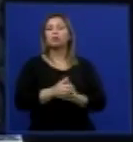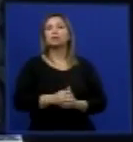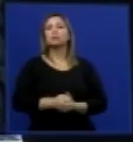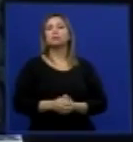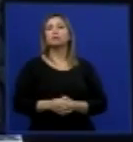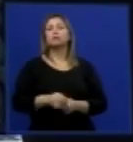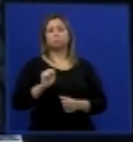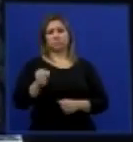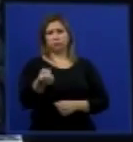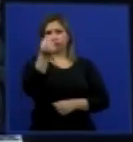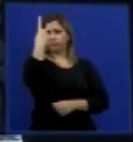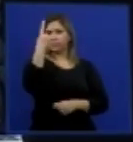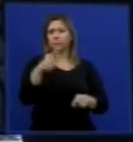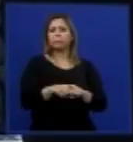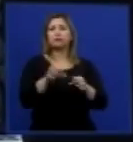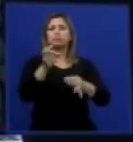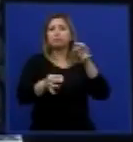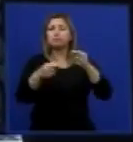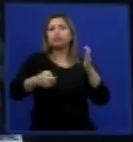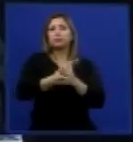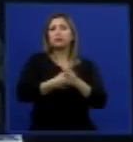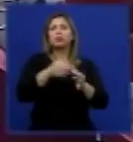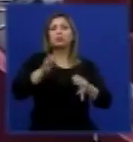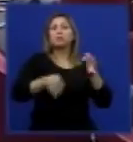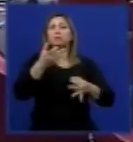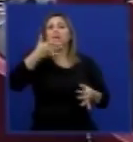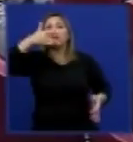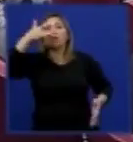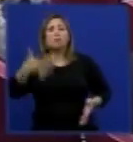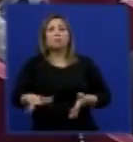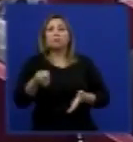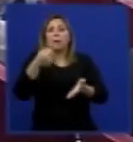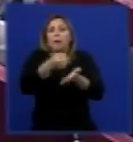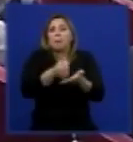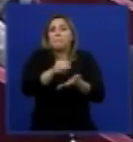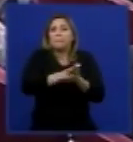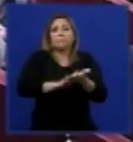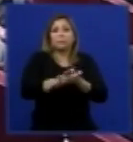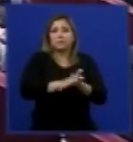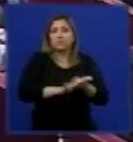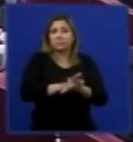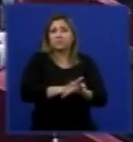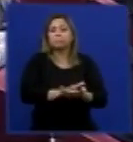ingressar com ação na justiça para tentar obter a nulidade da resolução CONAMA